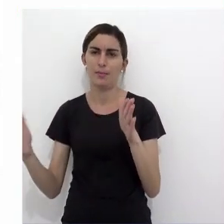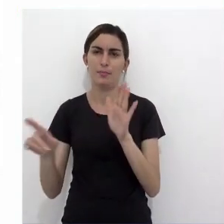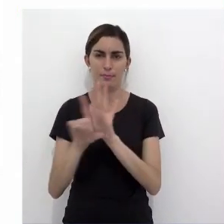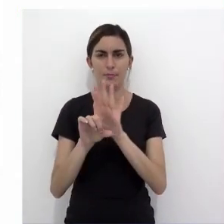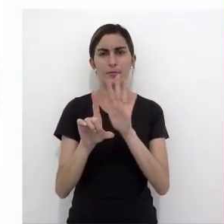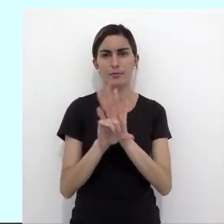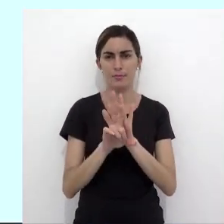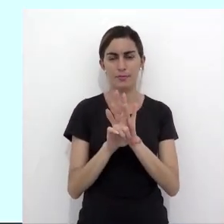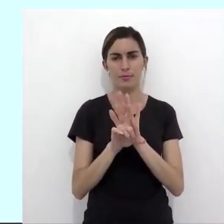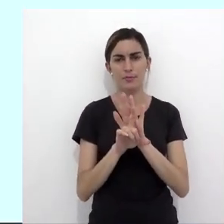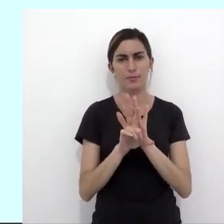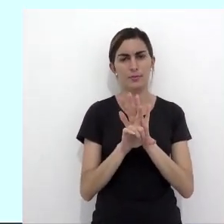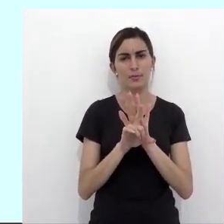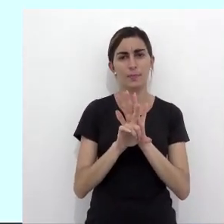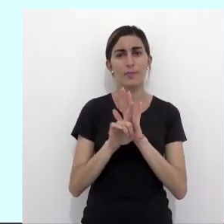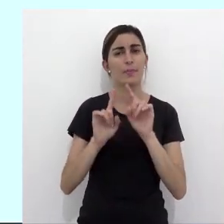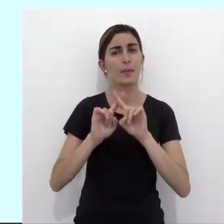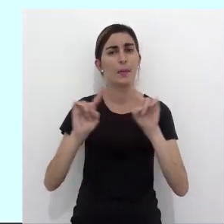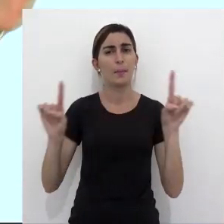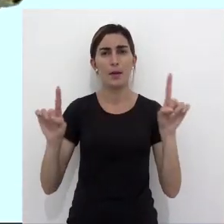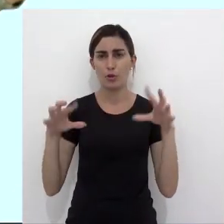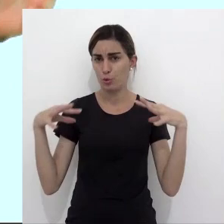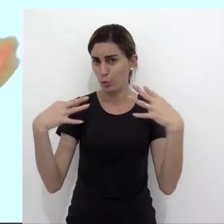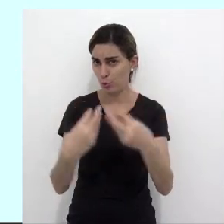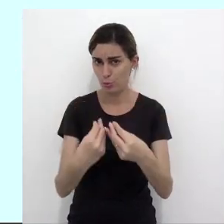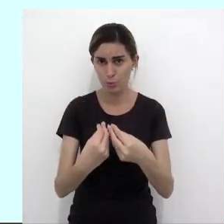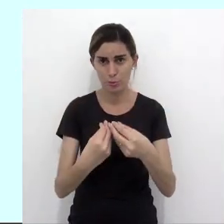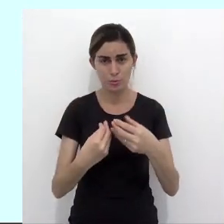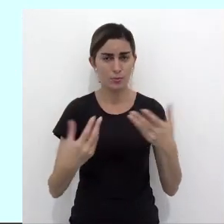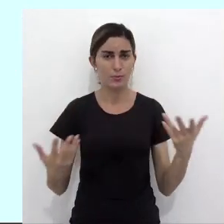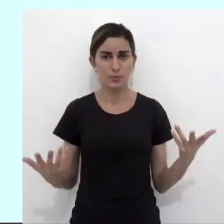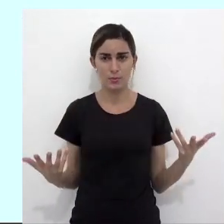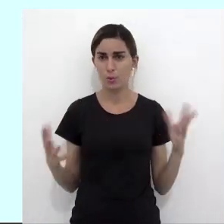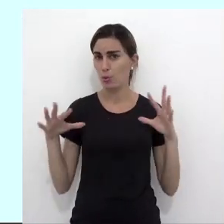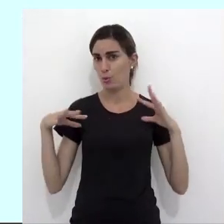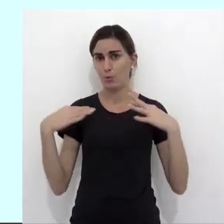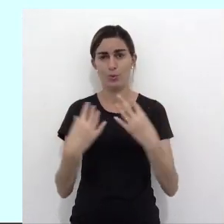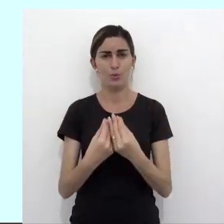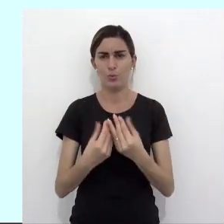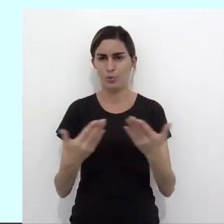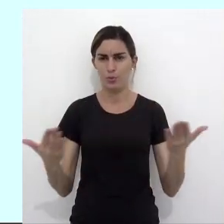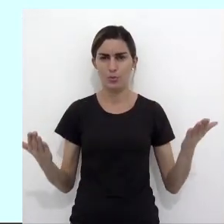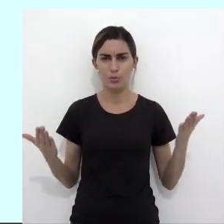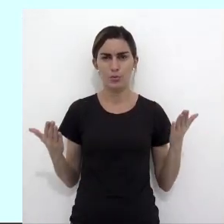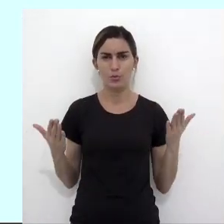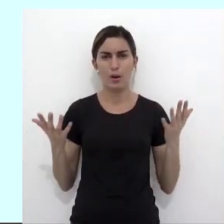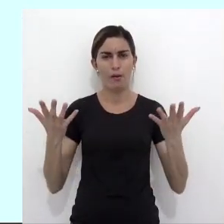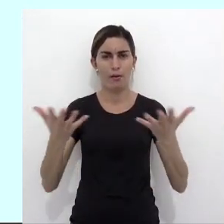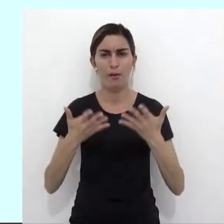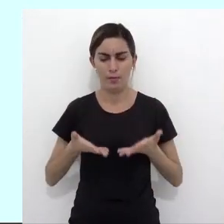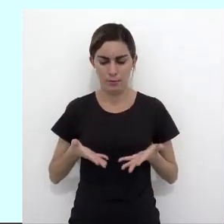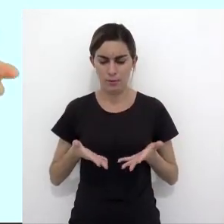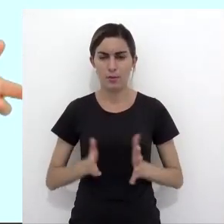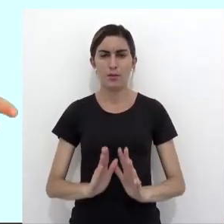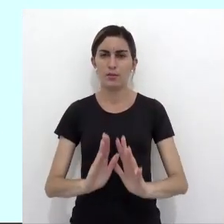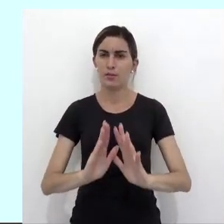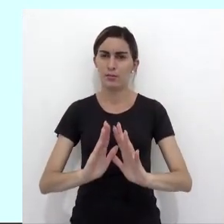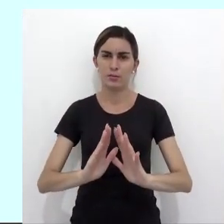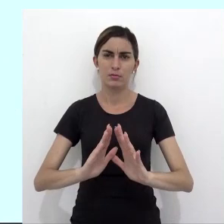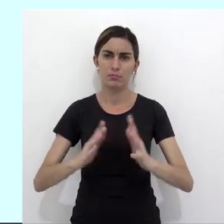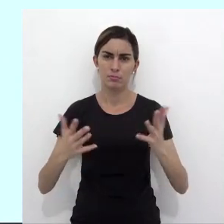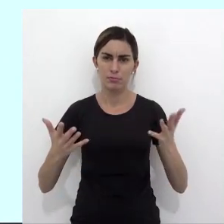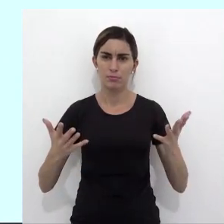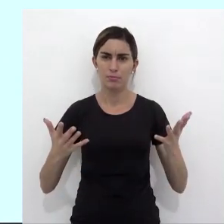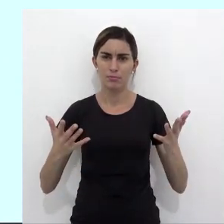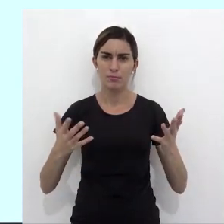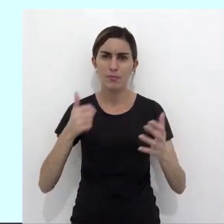data. Mas nem todos, não é? Nem todos que eram nascidos, a mãe